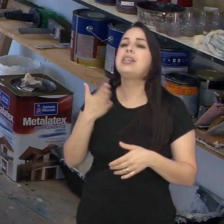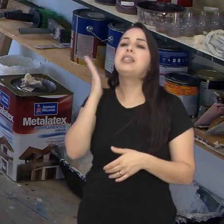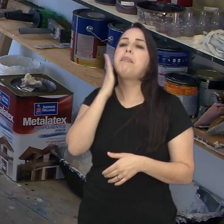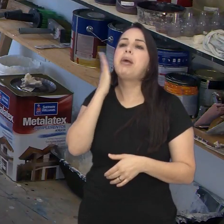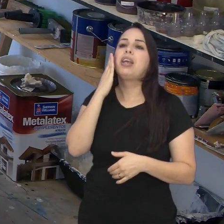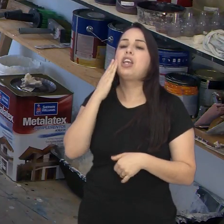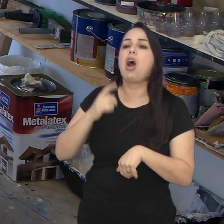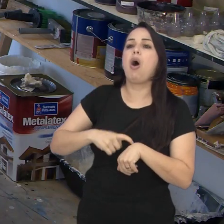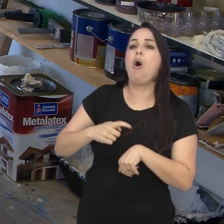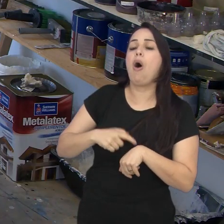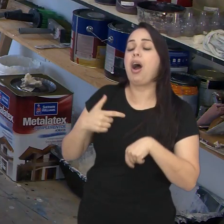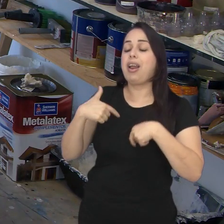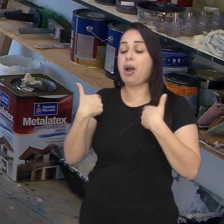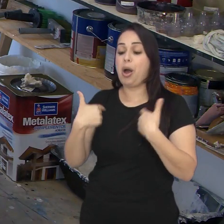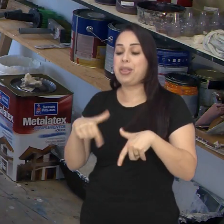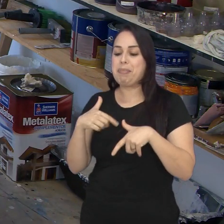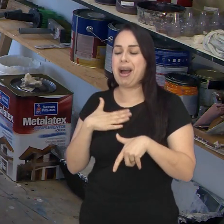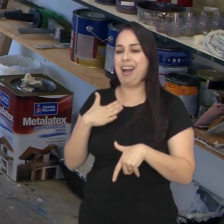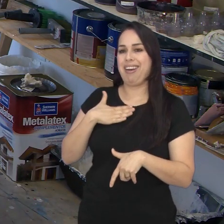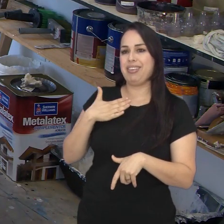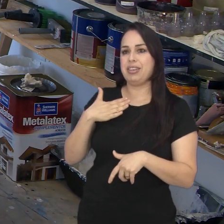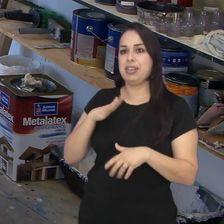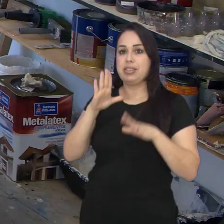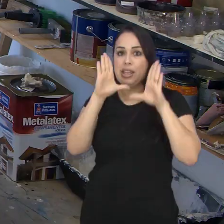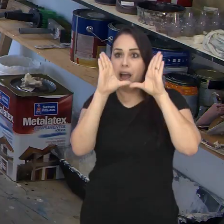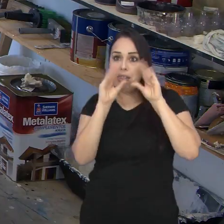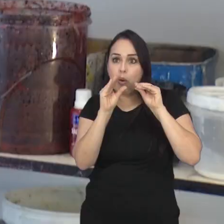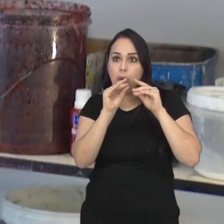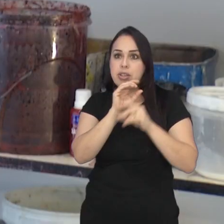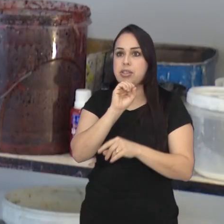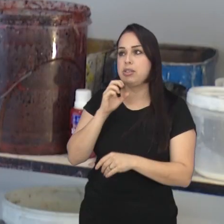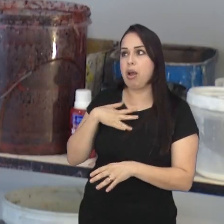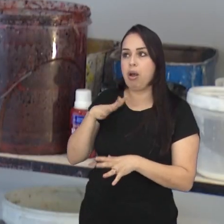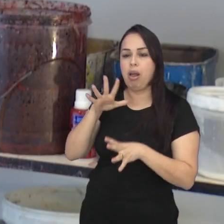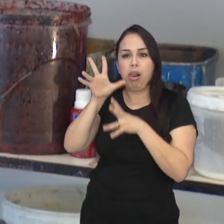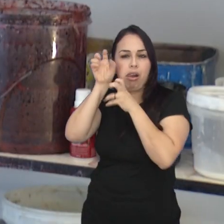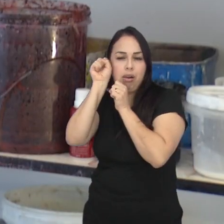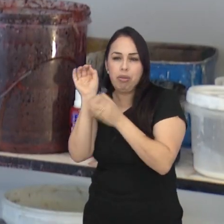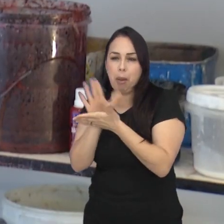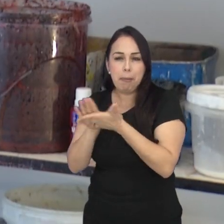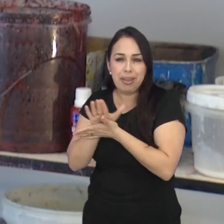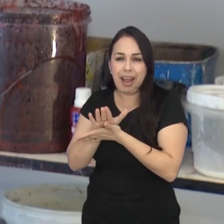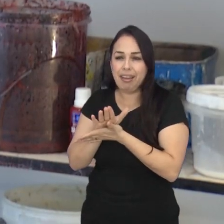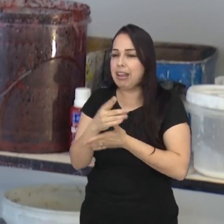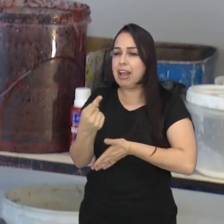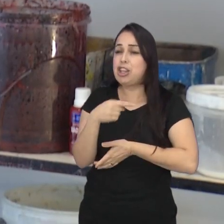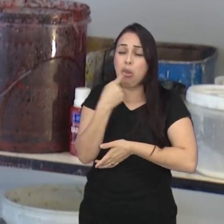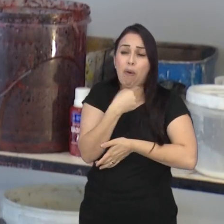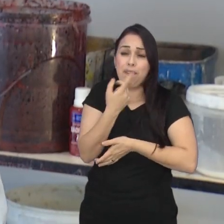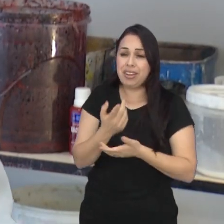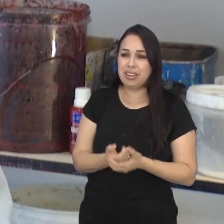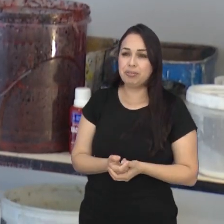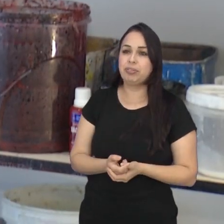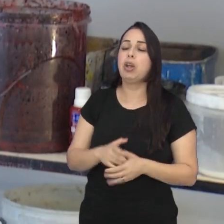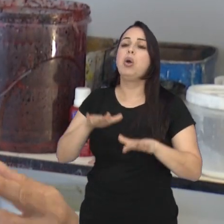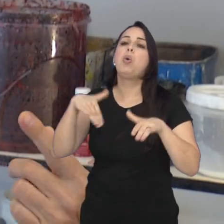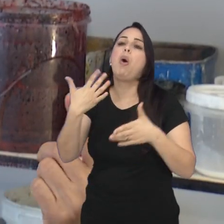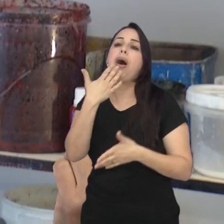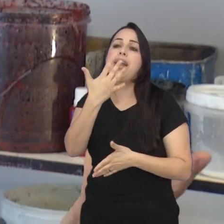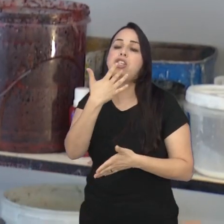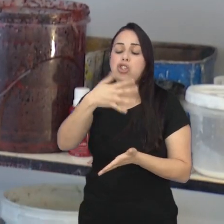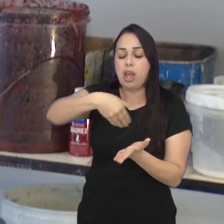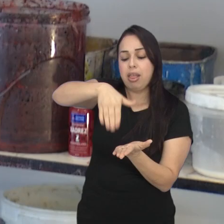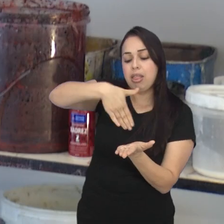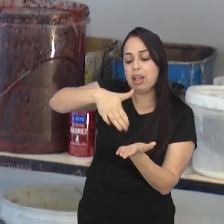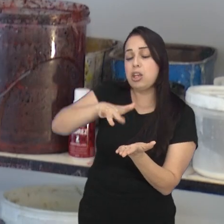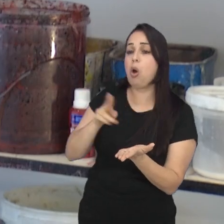horas que eu trabalho, né? Se eu trabalho de noite, se eu não durmo, né? Essas coisas assim, né? Que tinta que eu